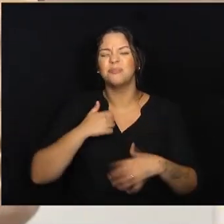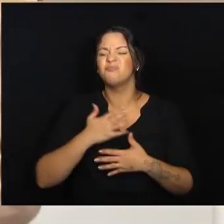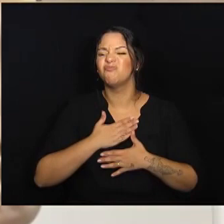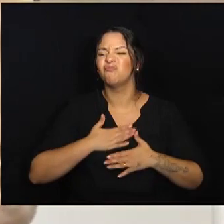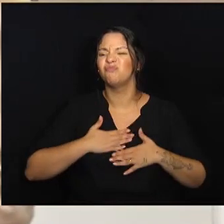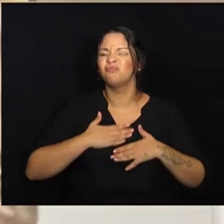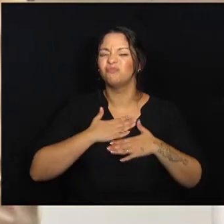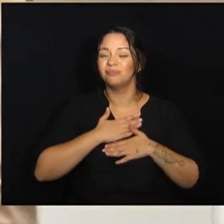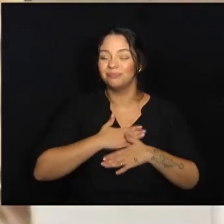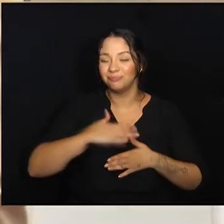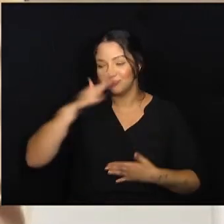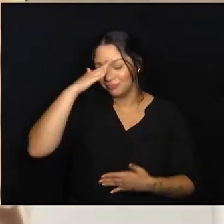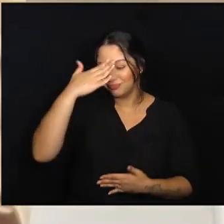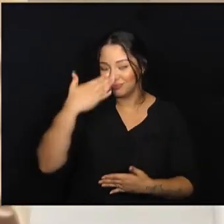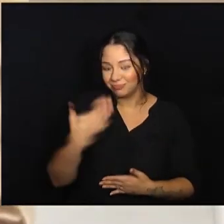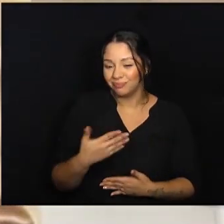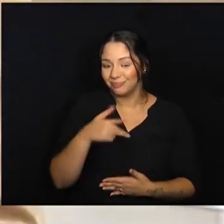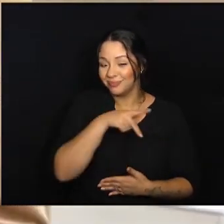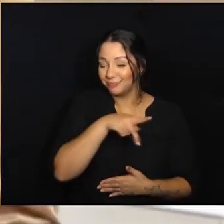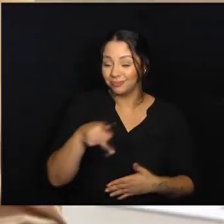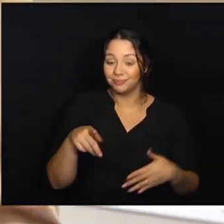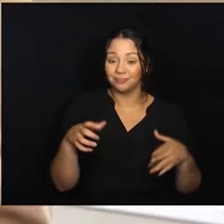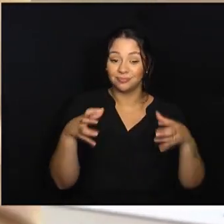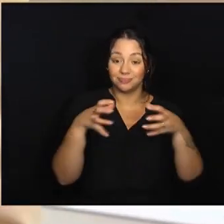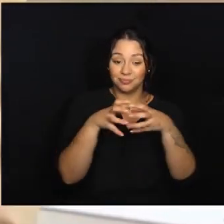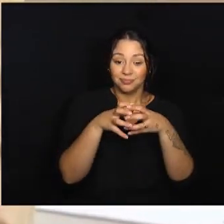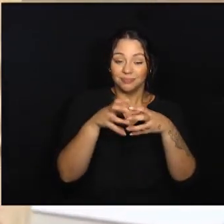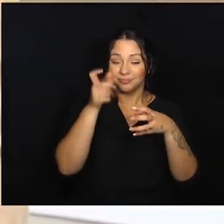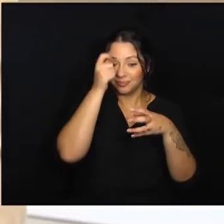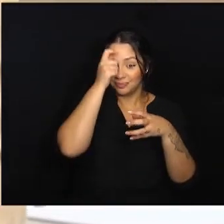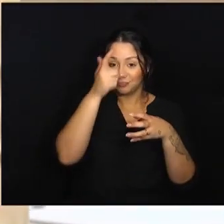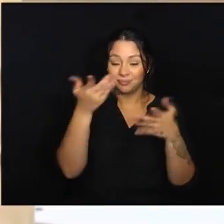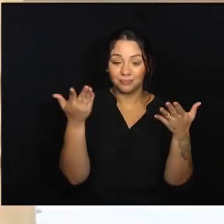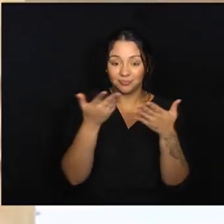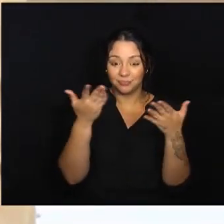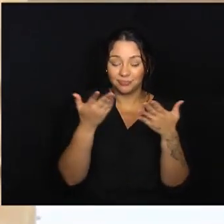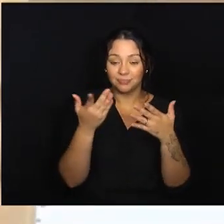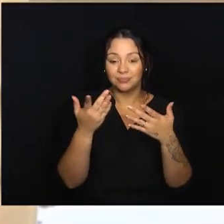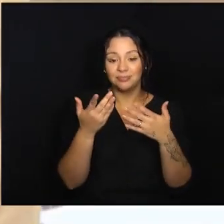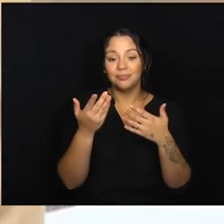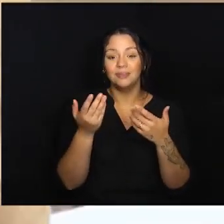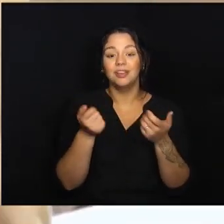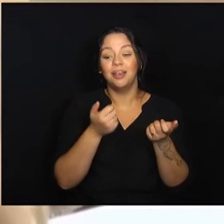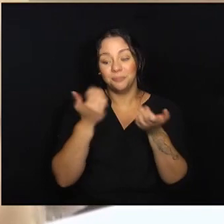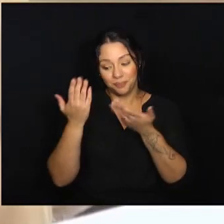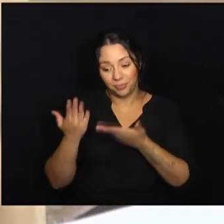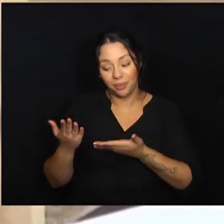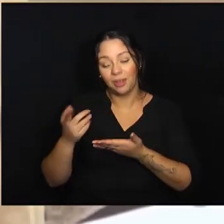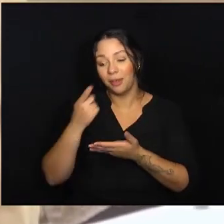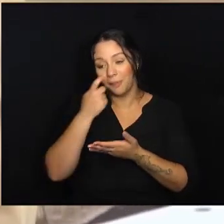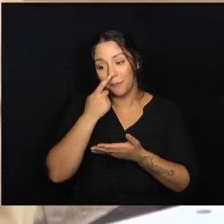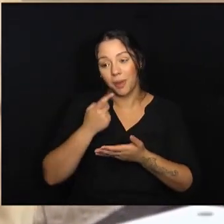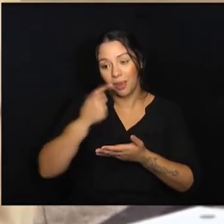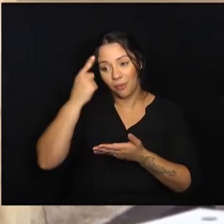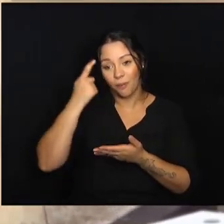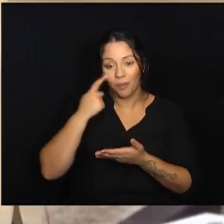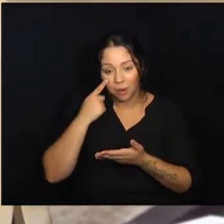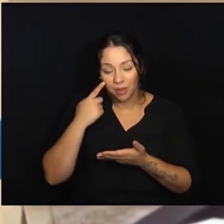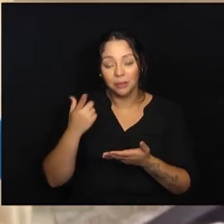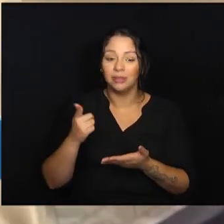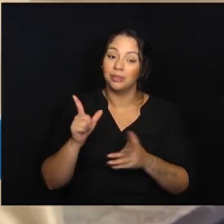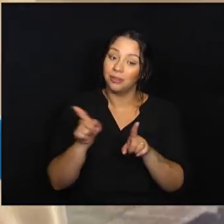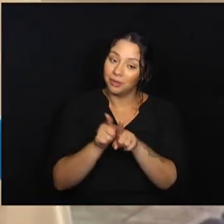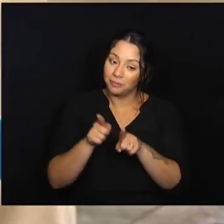né, presidir essa comissão. Estive hoje ao lado da vereadora Paola Miguel, falando sobre as oficinas que vai